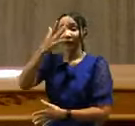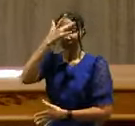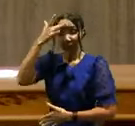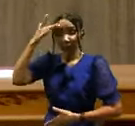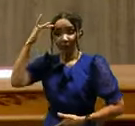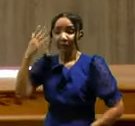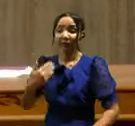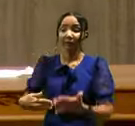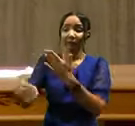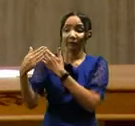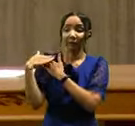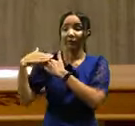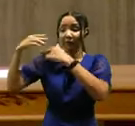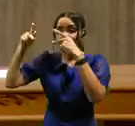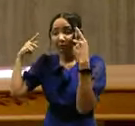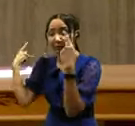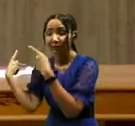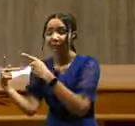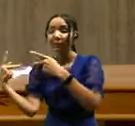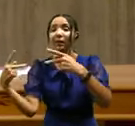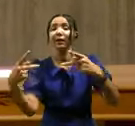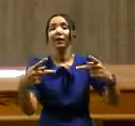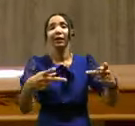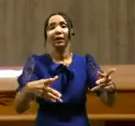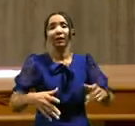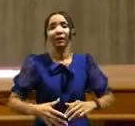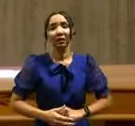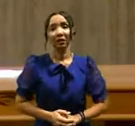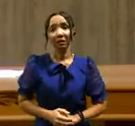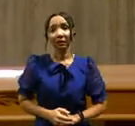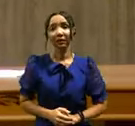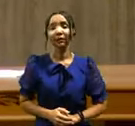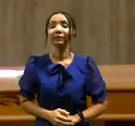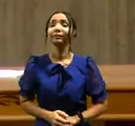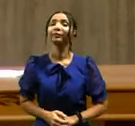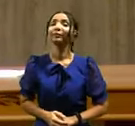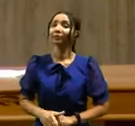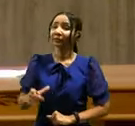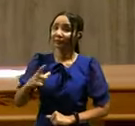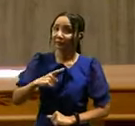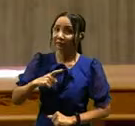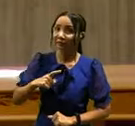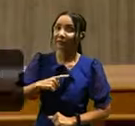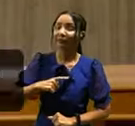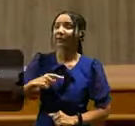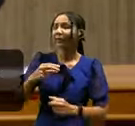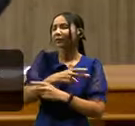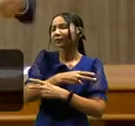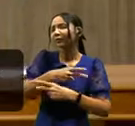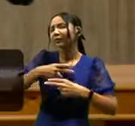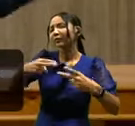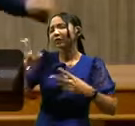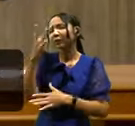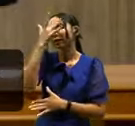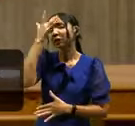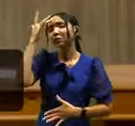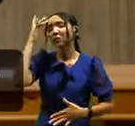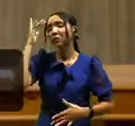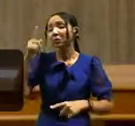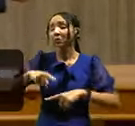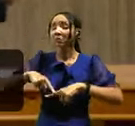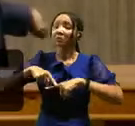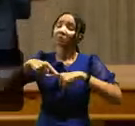olha disse-lhe Abraão lá tem quem e quem mais o problema é que tem gente que não quer nem